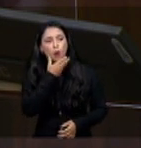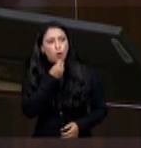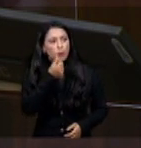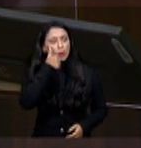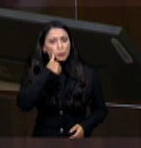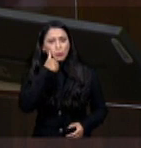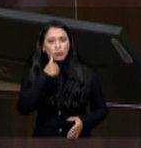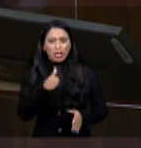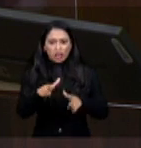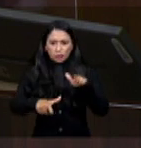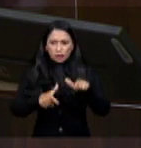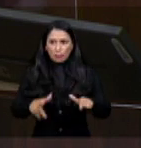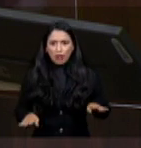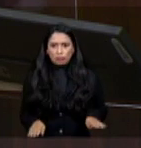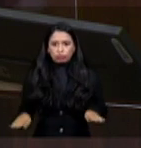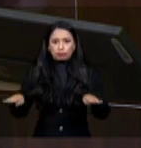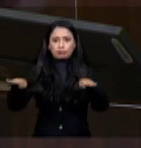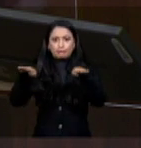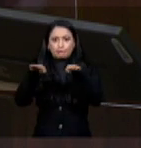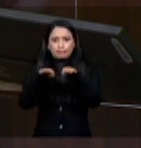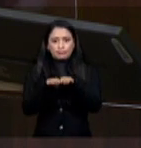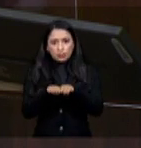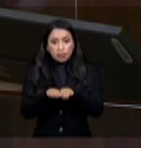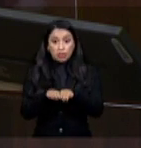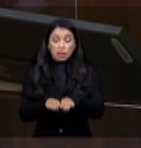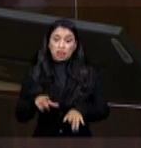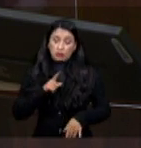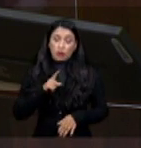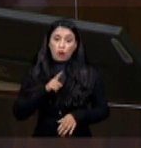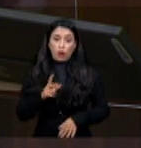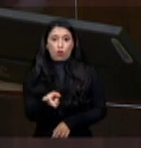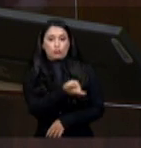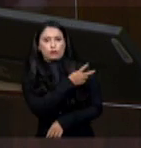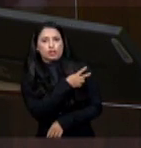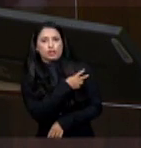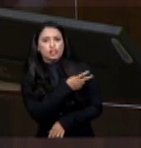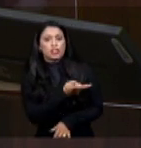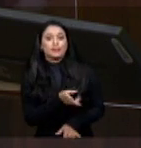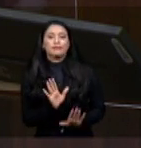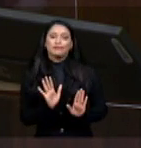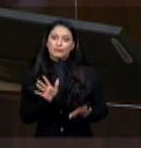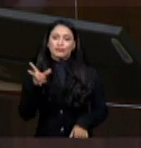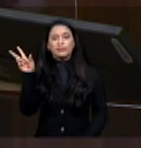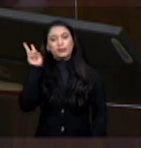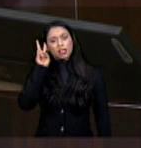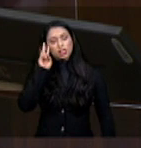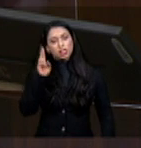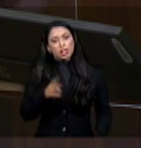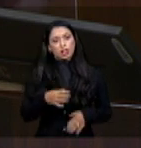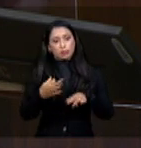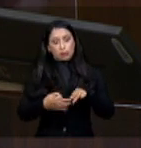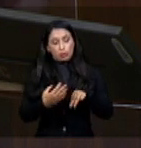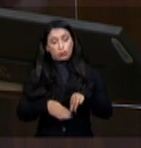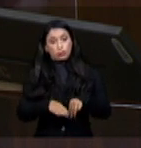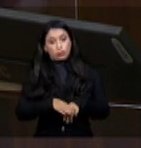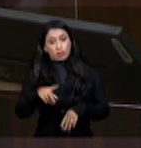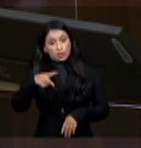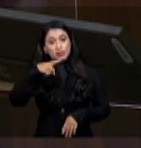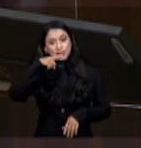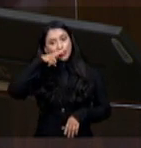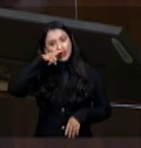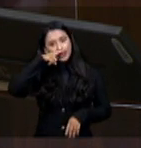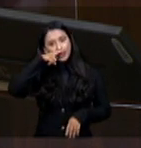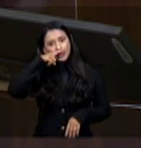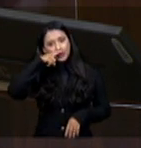aos postos de trabalho e as promoções ou investidura em cargos de chefia como bem lembrou aqui o ministro Edson a